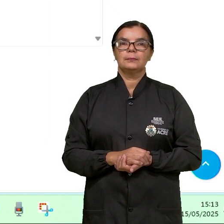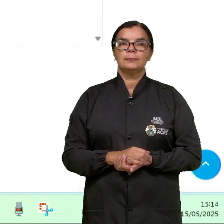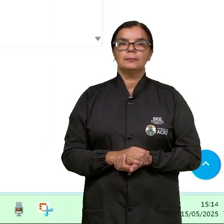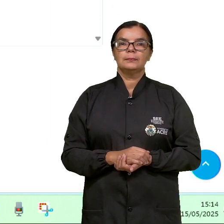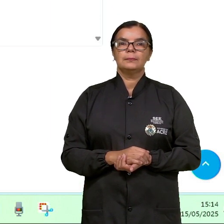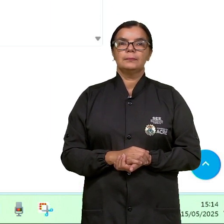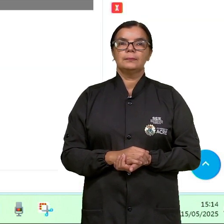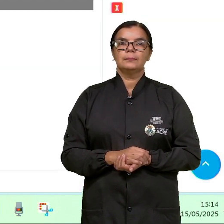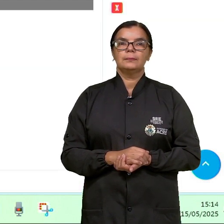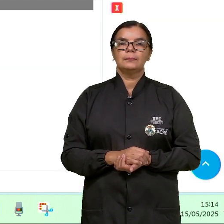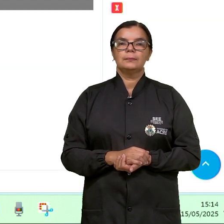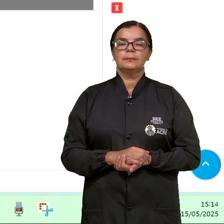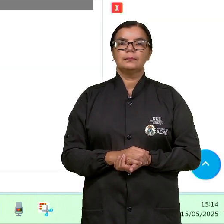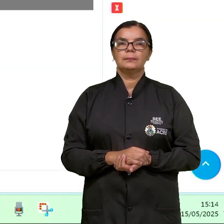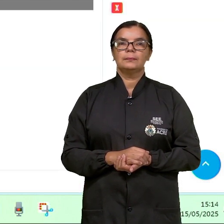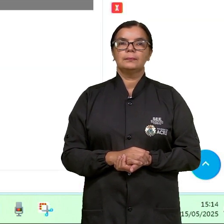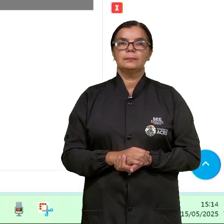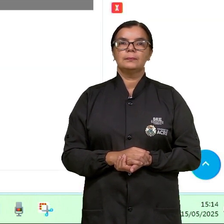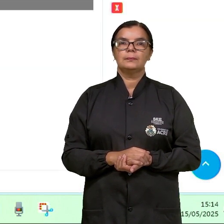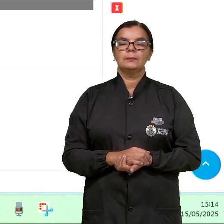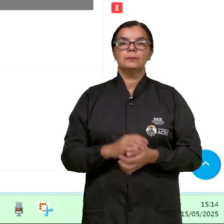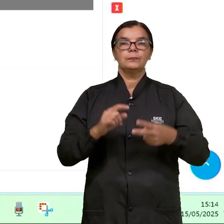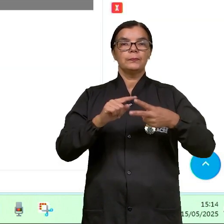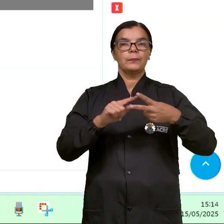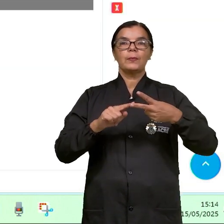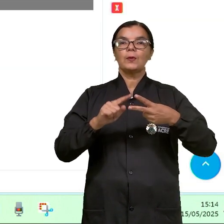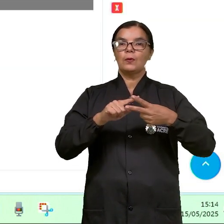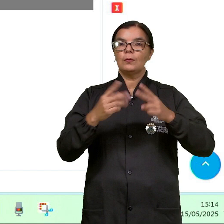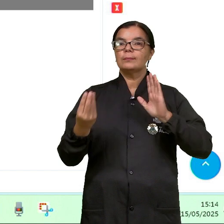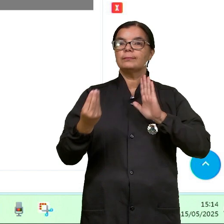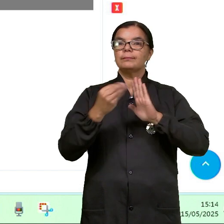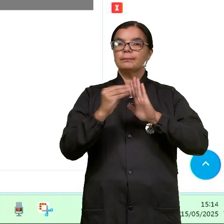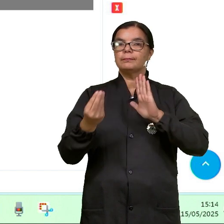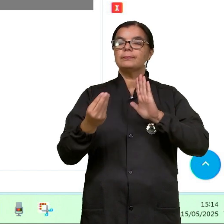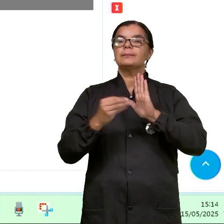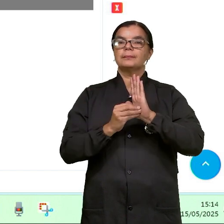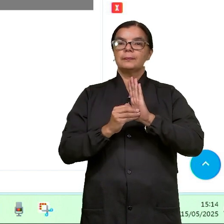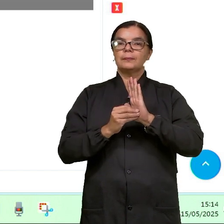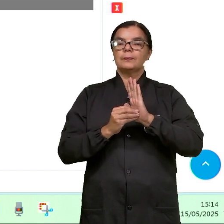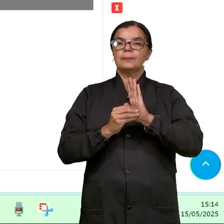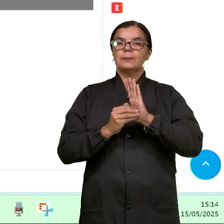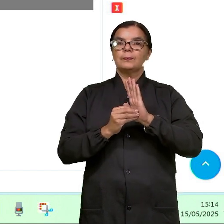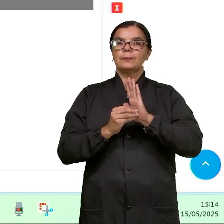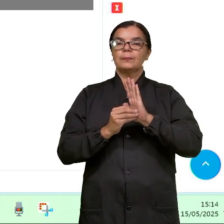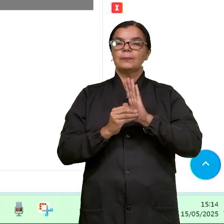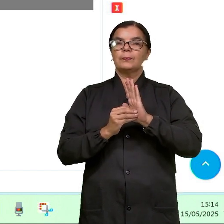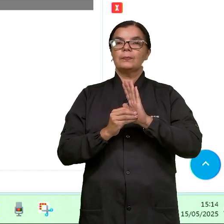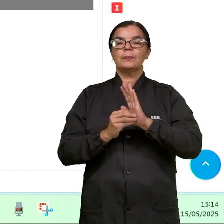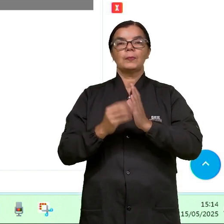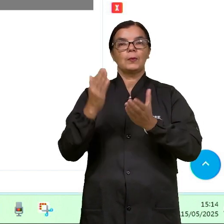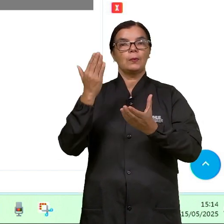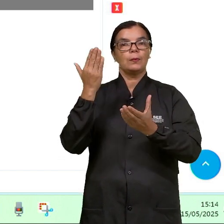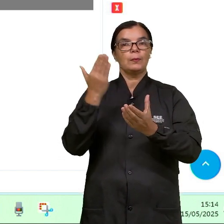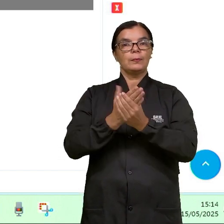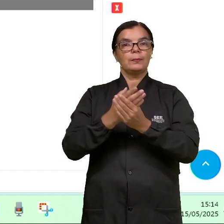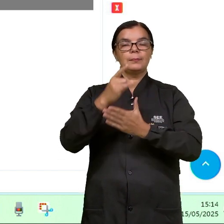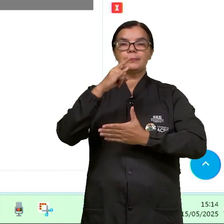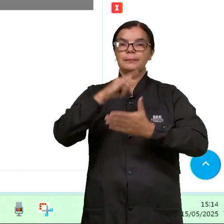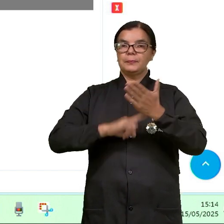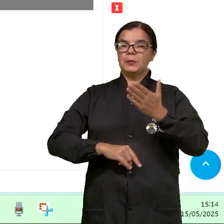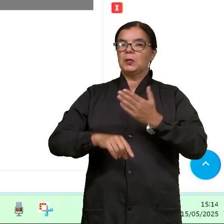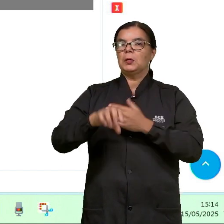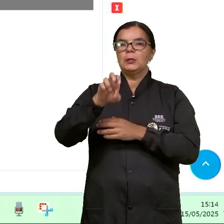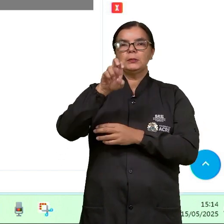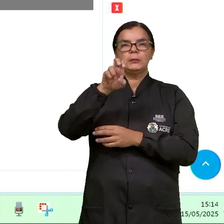Vou colocar aqui mais um. Então, eu coloquei 2 aqui. Então, eu posso colocar aqui todos os seus. Se eu mando processos para 5,